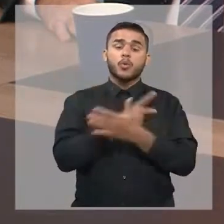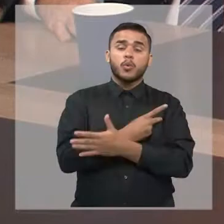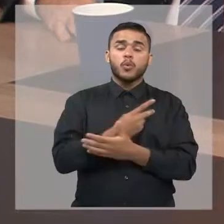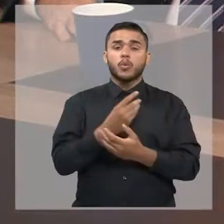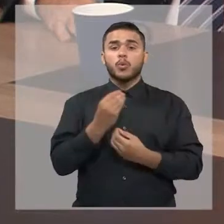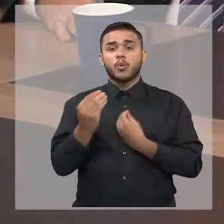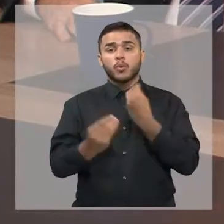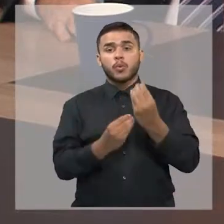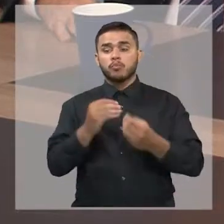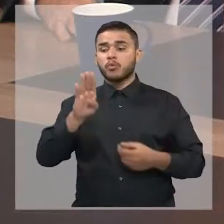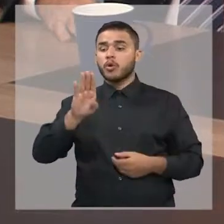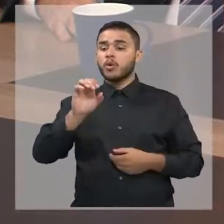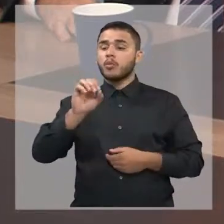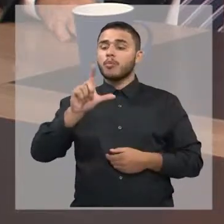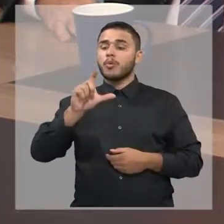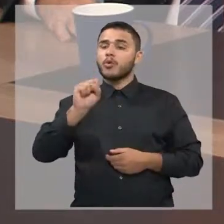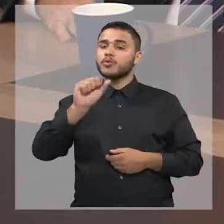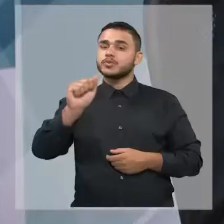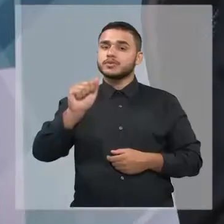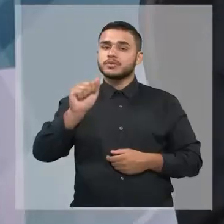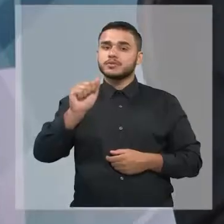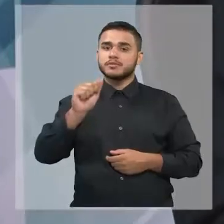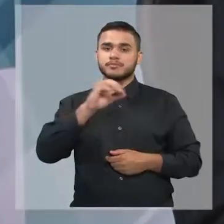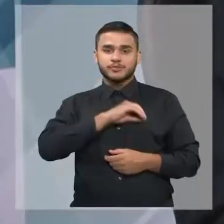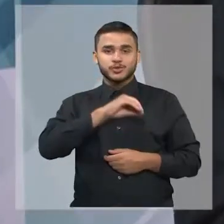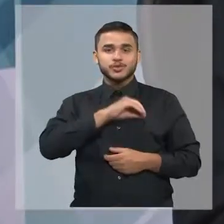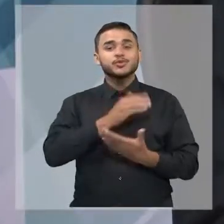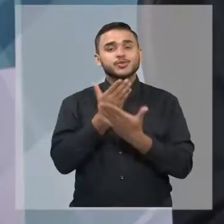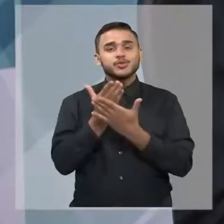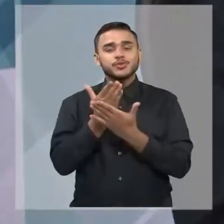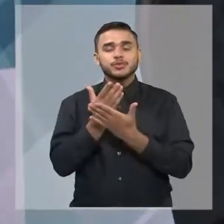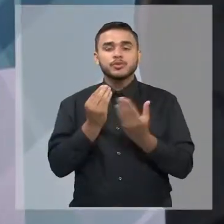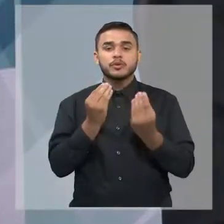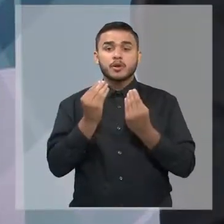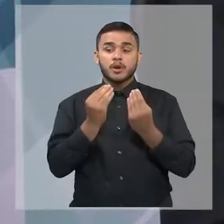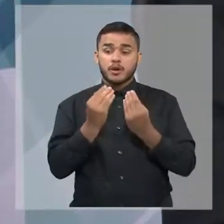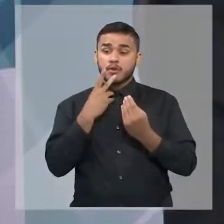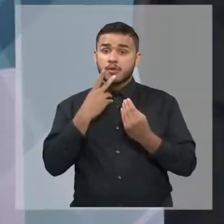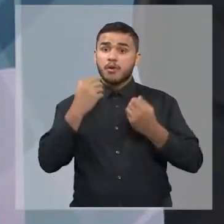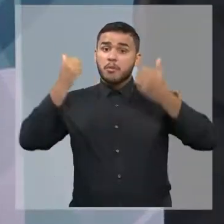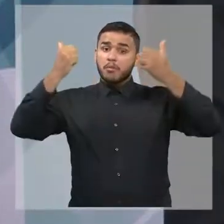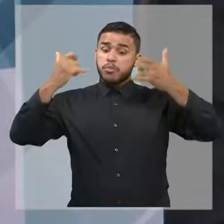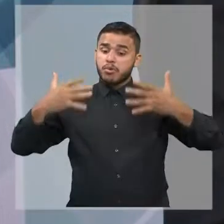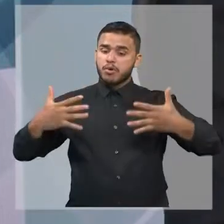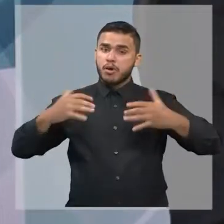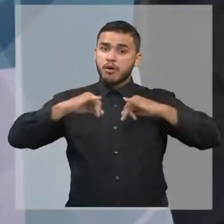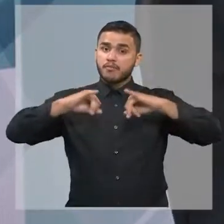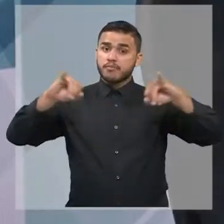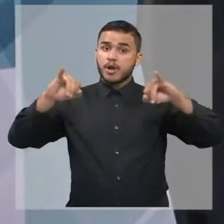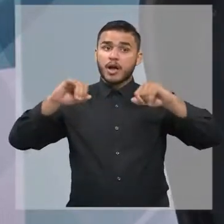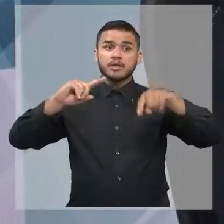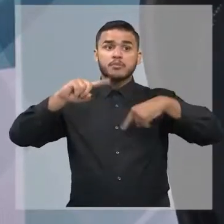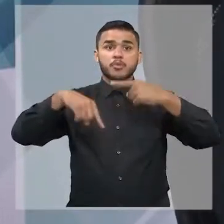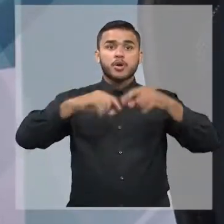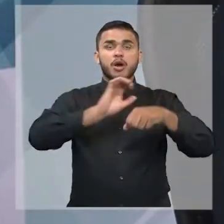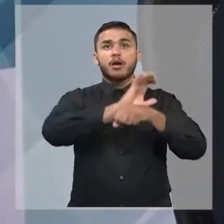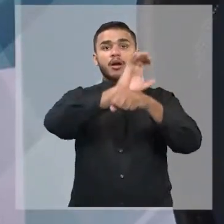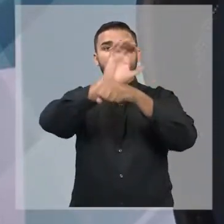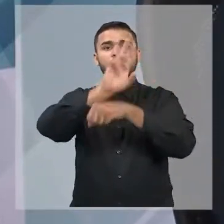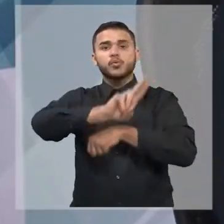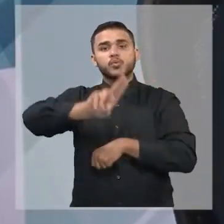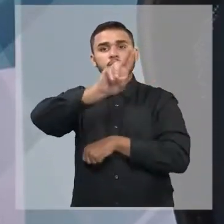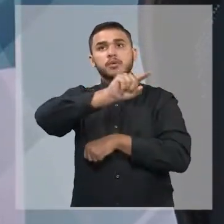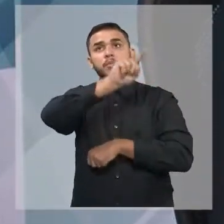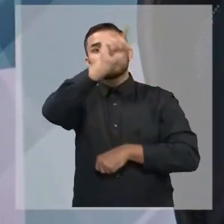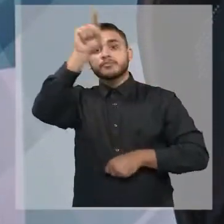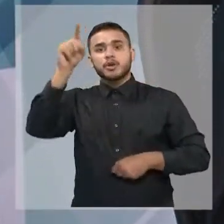dão uma versão que as universidades dizem que é o contrário. Né? Por exemplo, o corte das